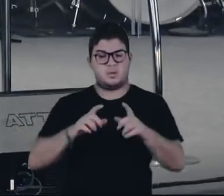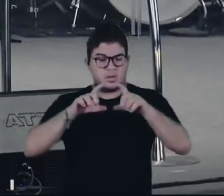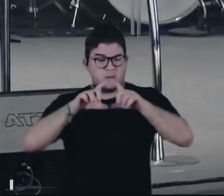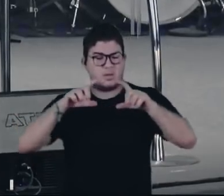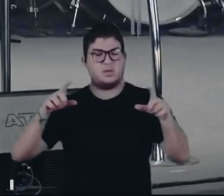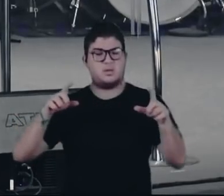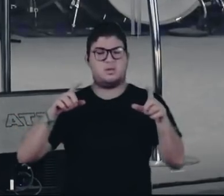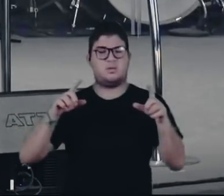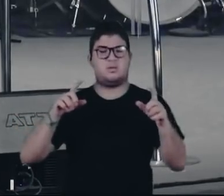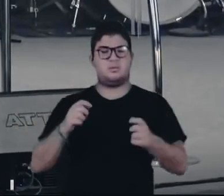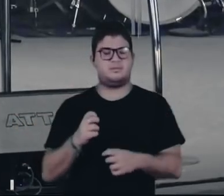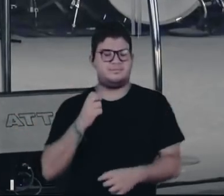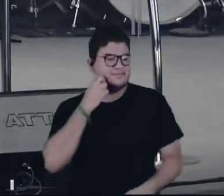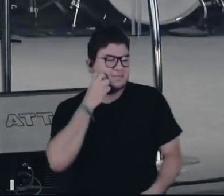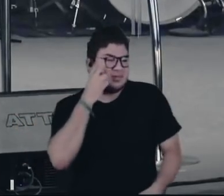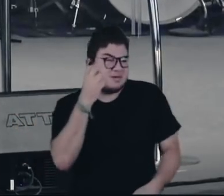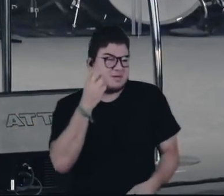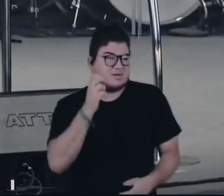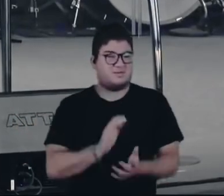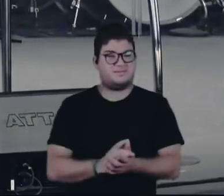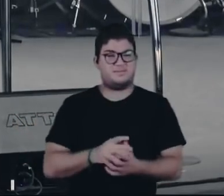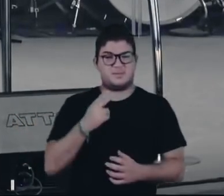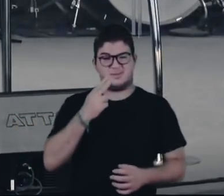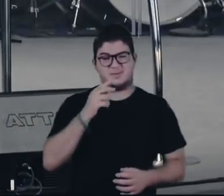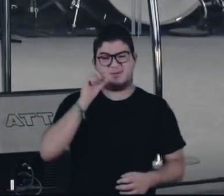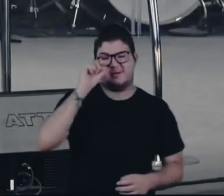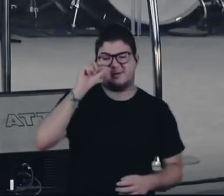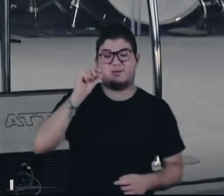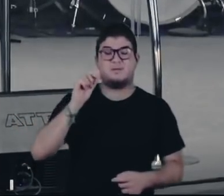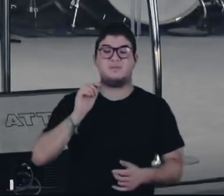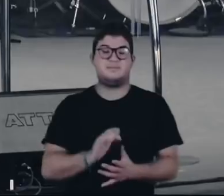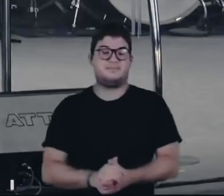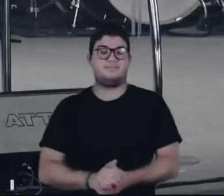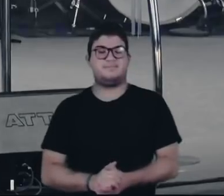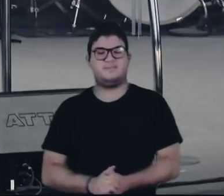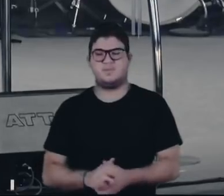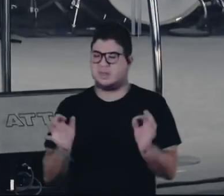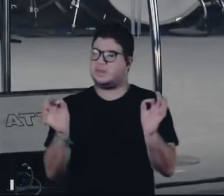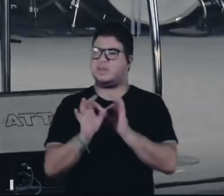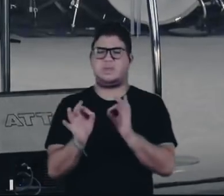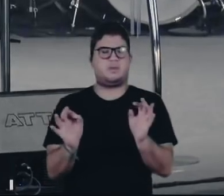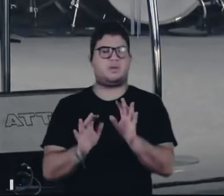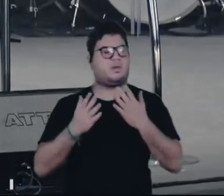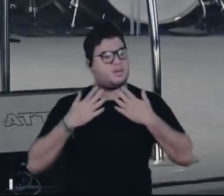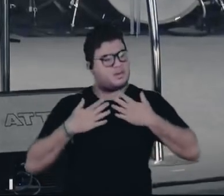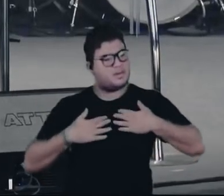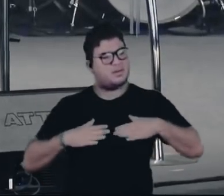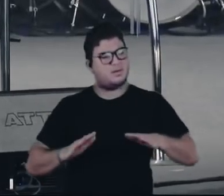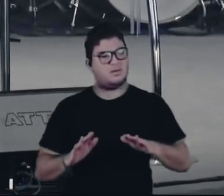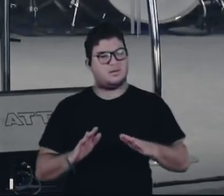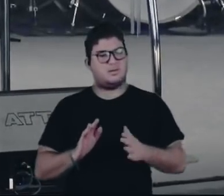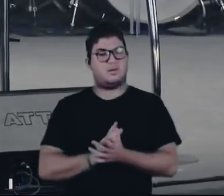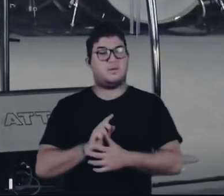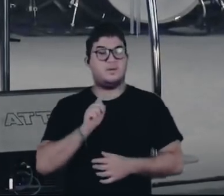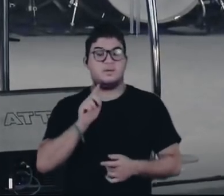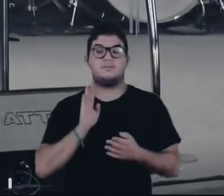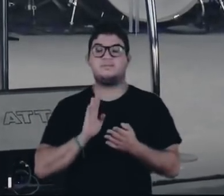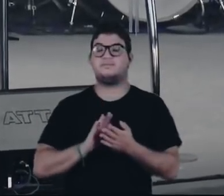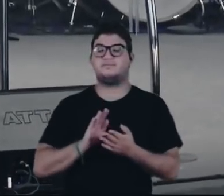estava com o envelope dela, ela estava até com vergonha, porque ela só tem moeda, papai. disse, não. Você sabe por